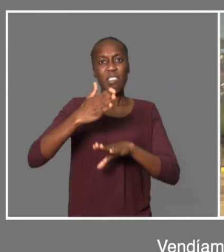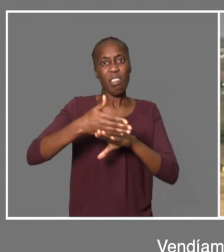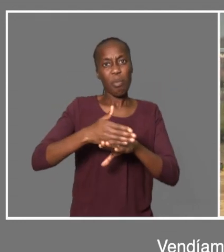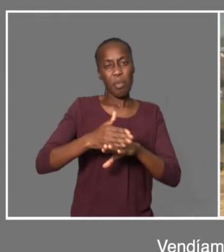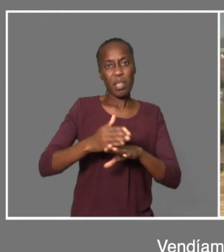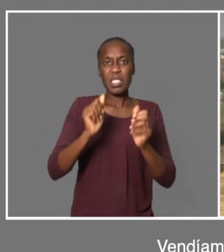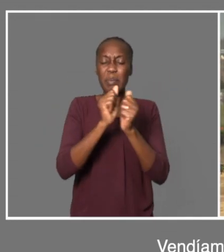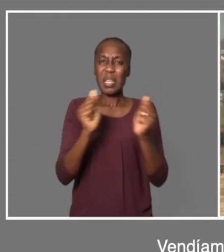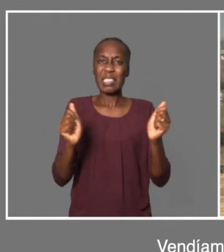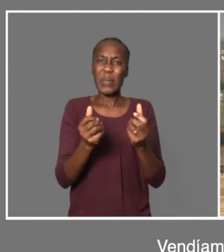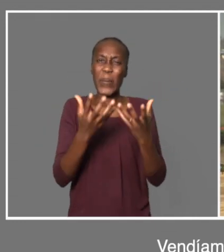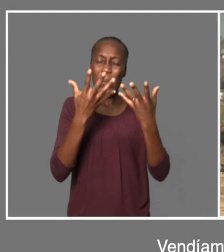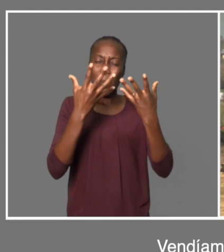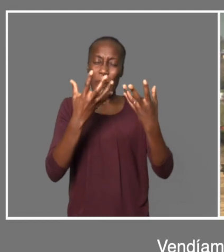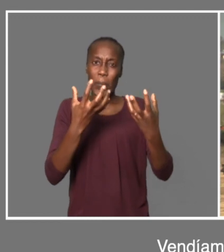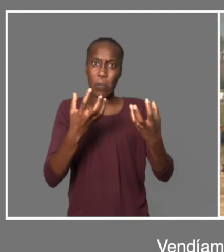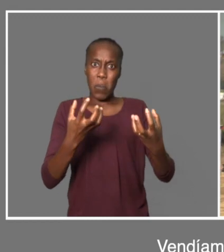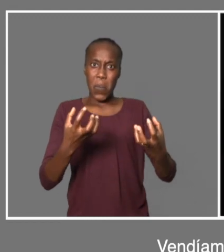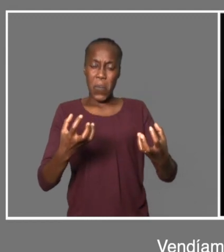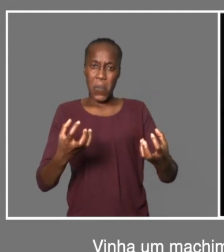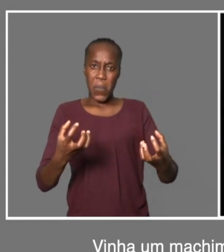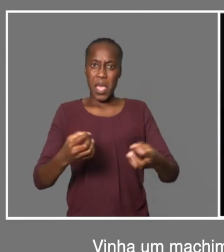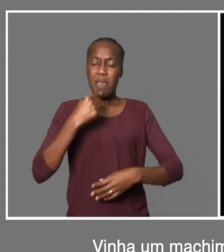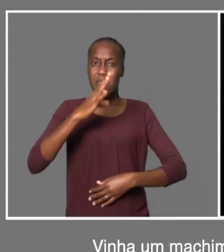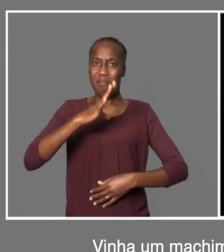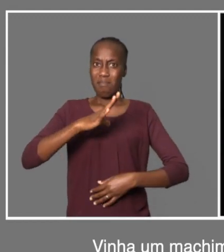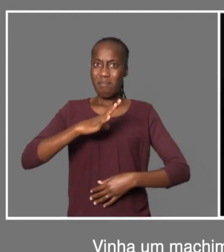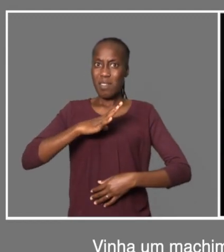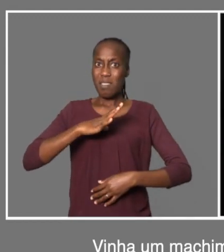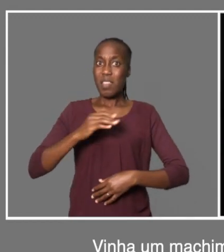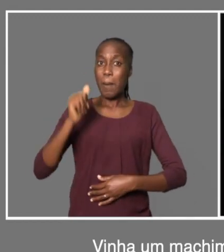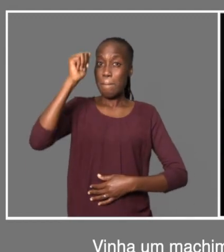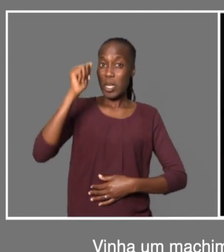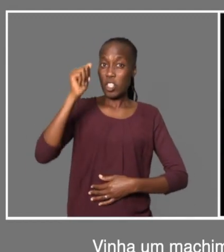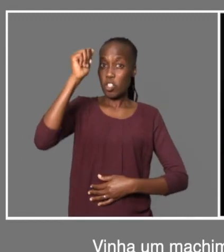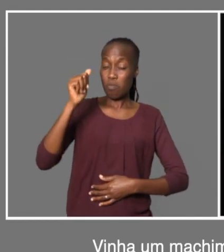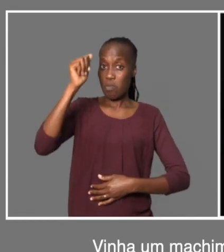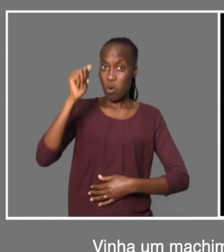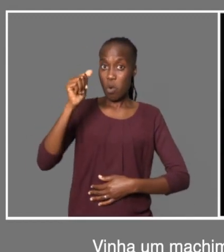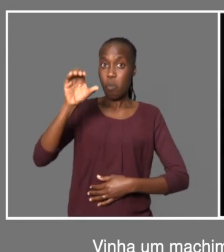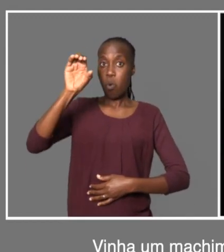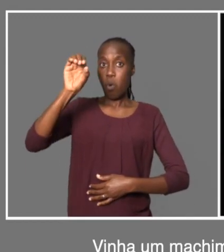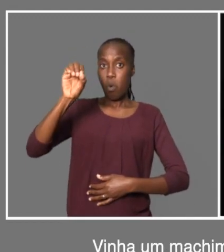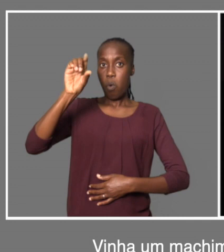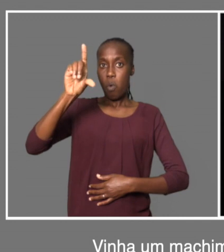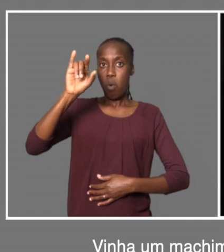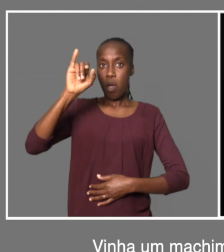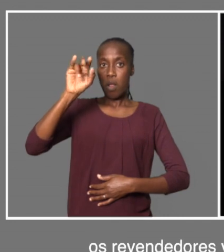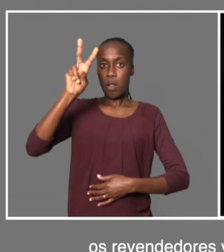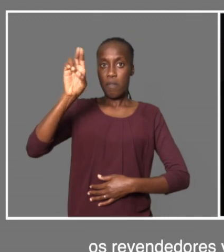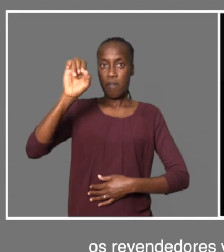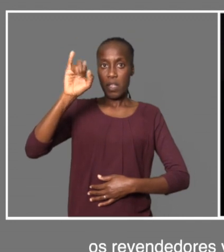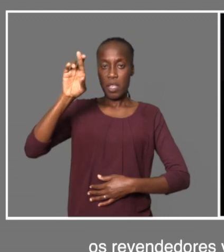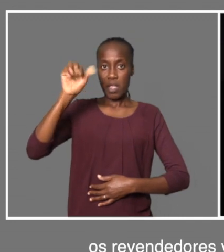Vendíamos peixe fresco e peixe seco. Vinha uma chubumbinha chamada de olveira que vinha aqui